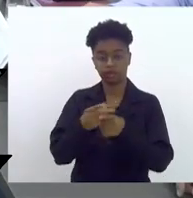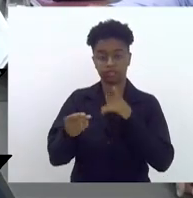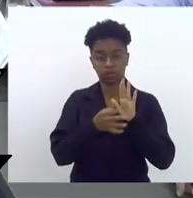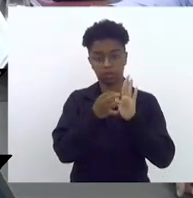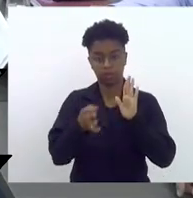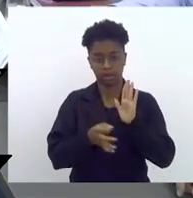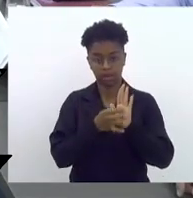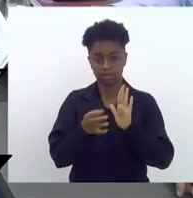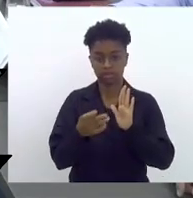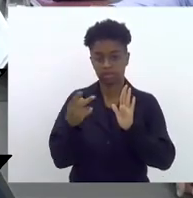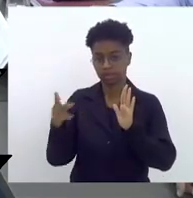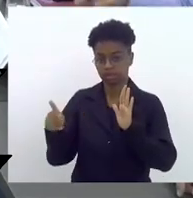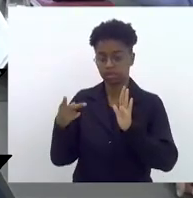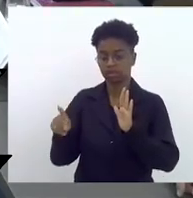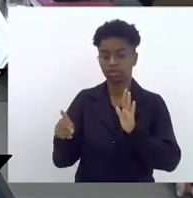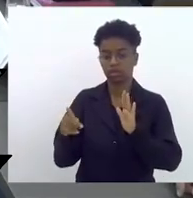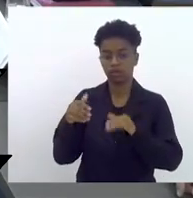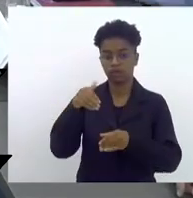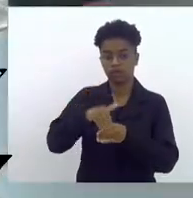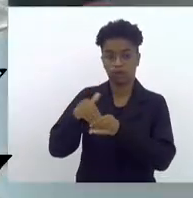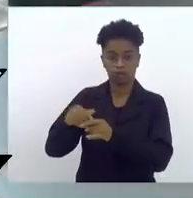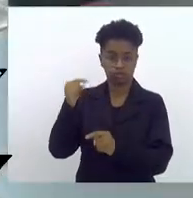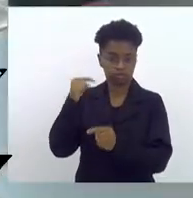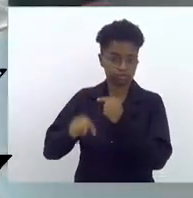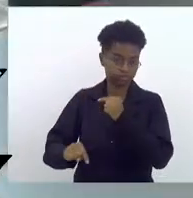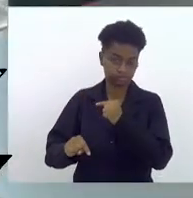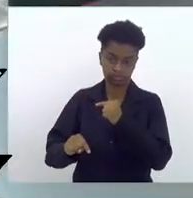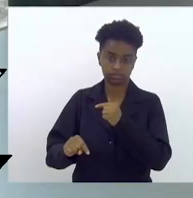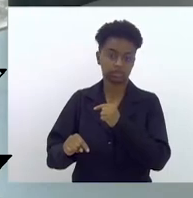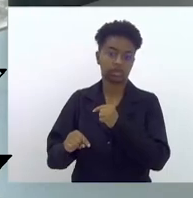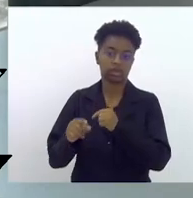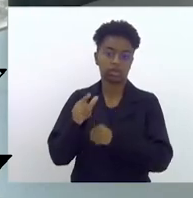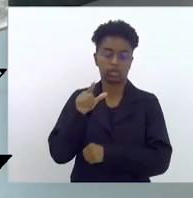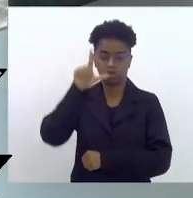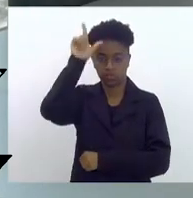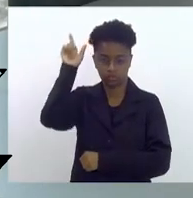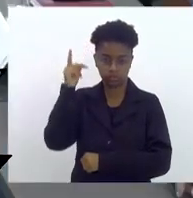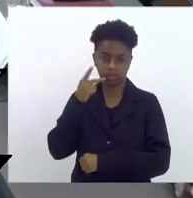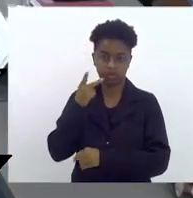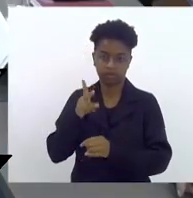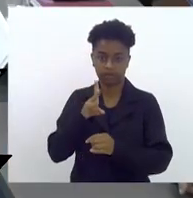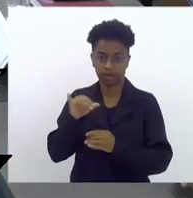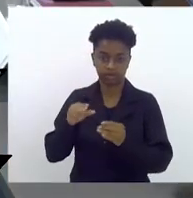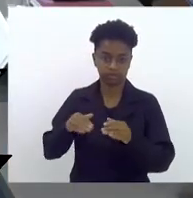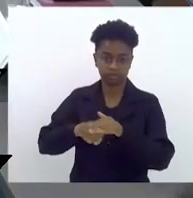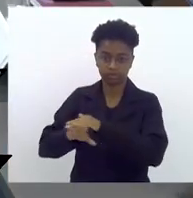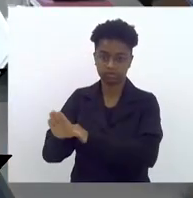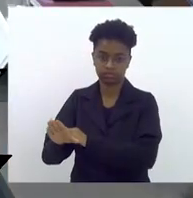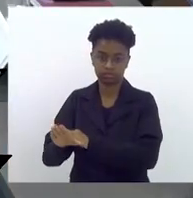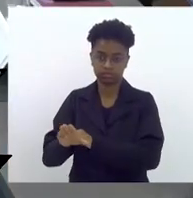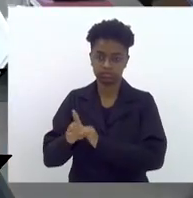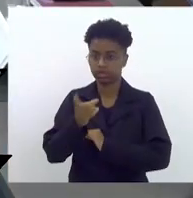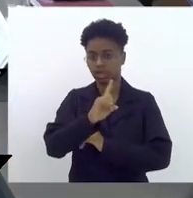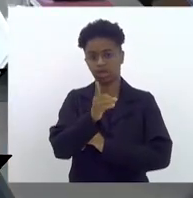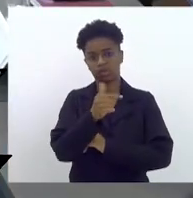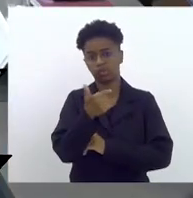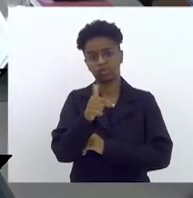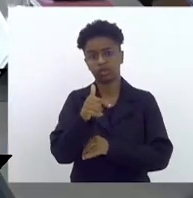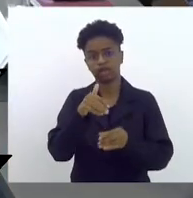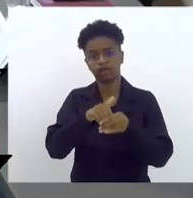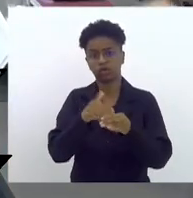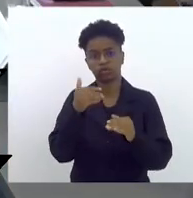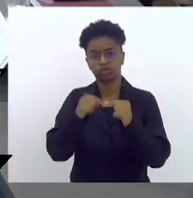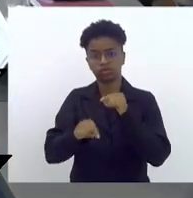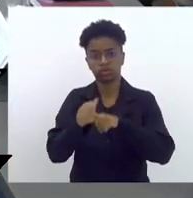do pela divergência Deputado Luiz Paulo vai para o arquivo então não não fez a um tem um voto pela